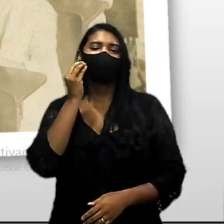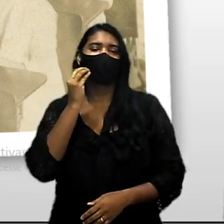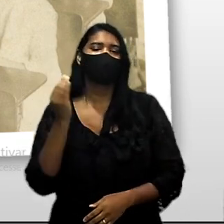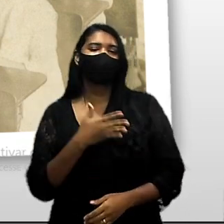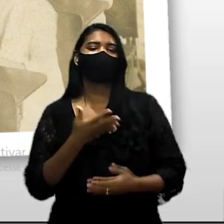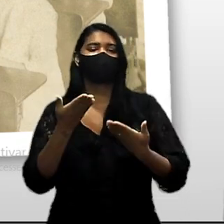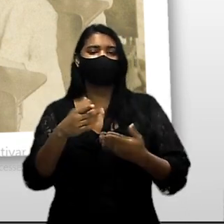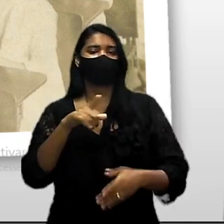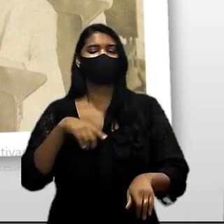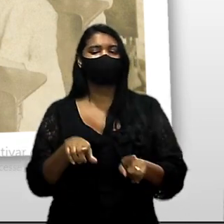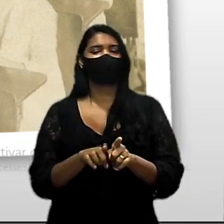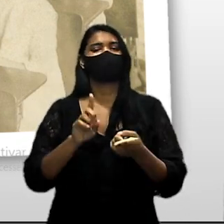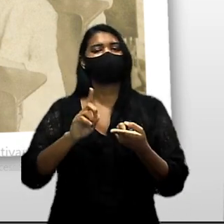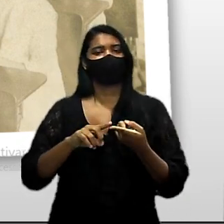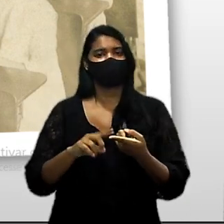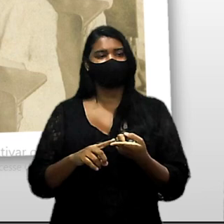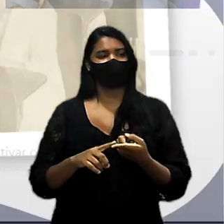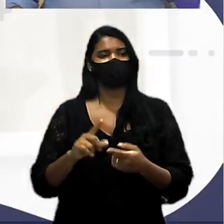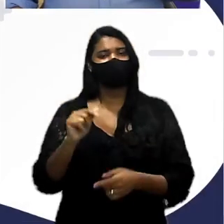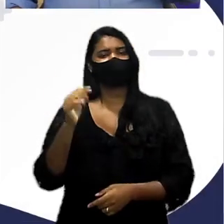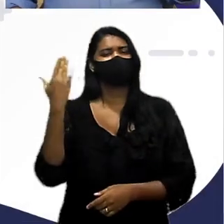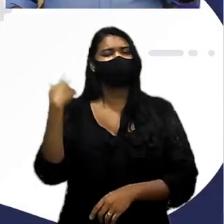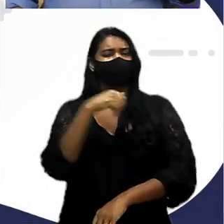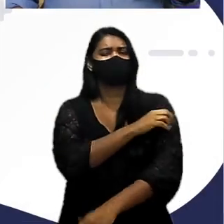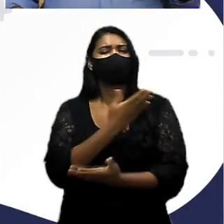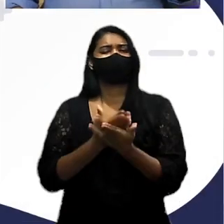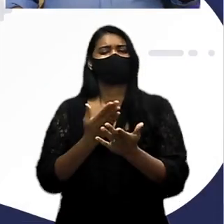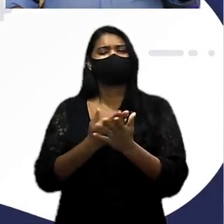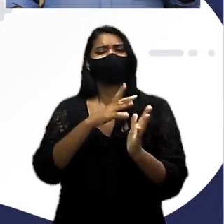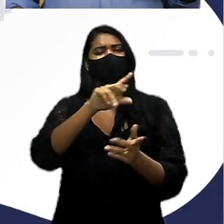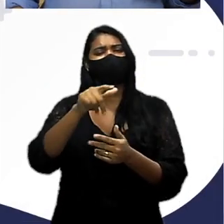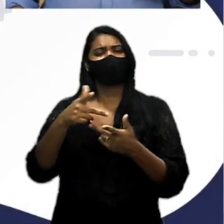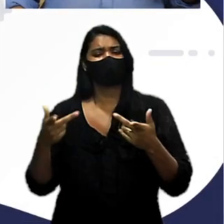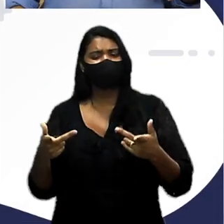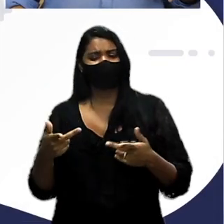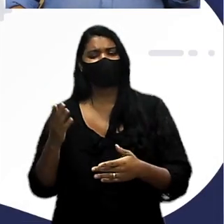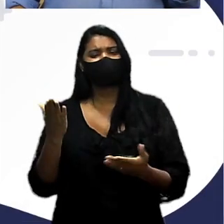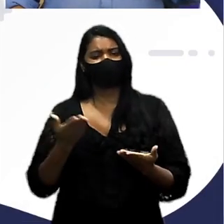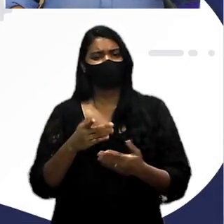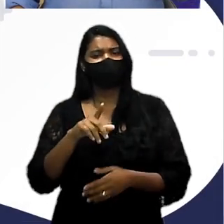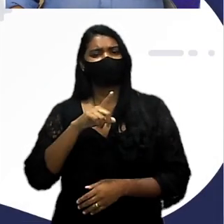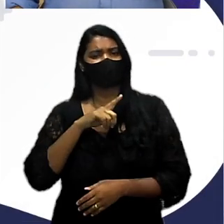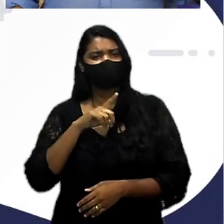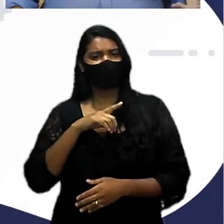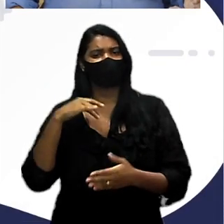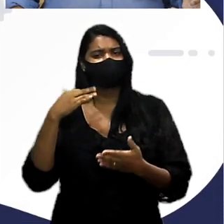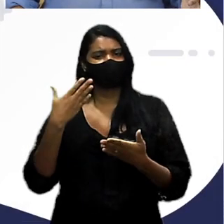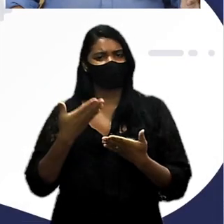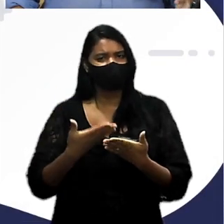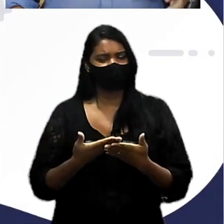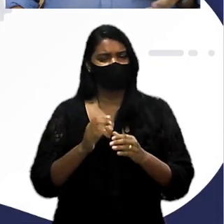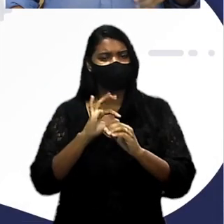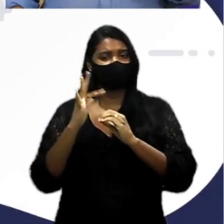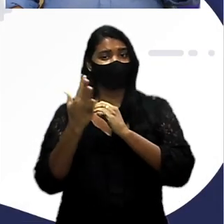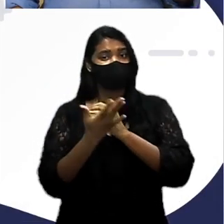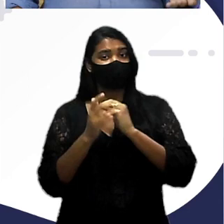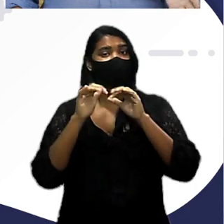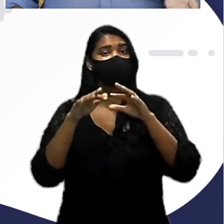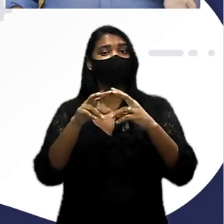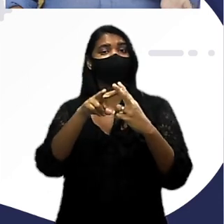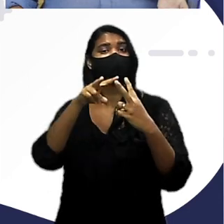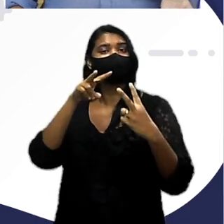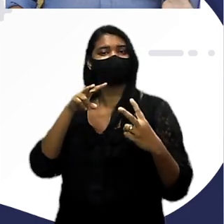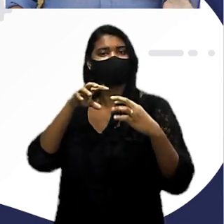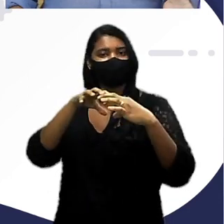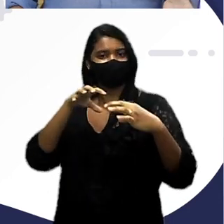vocês tiveram, que muitos alunos no mundo todo também passaram a ter, a partir da pandemia, foram as